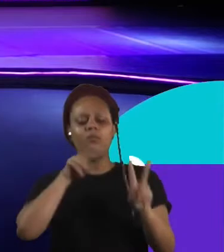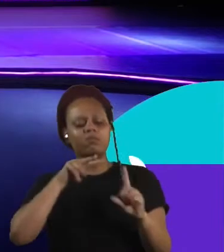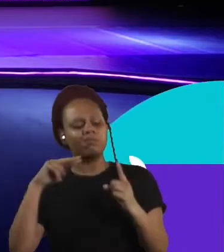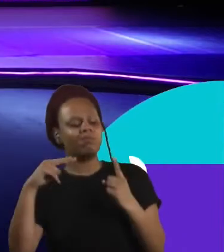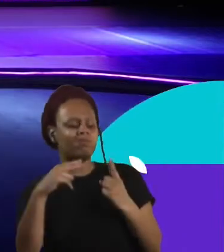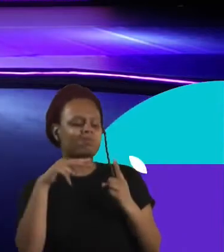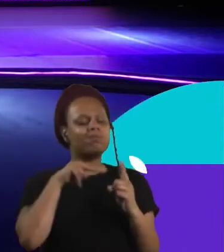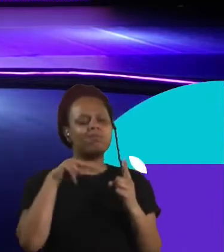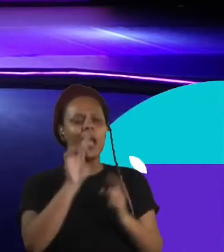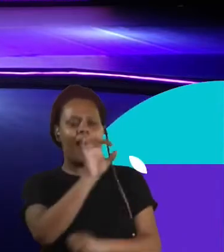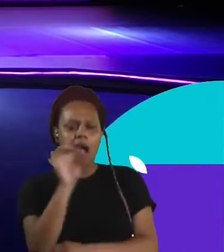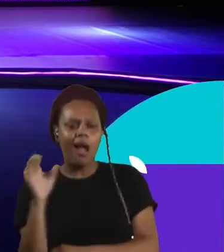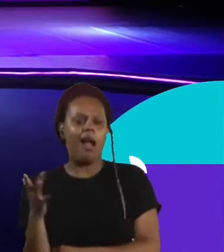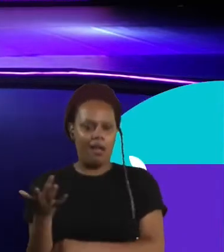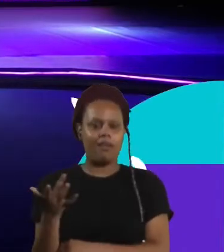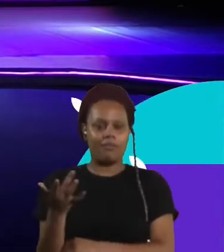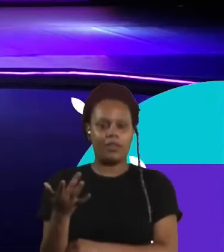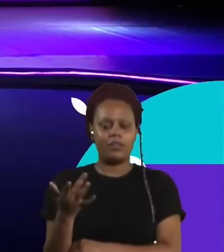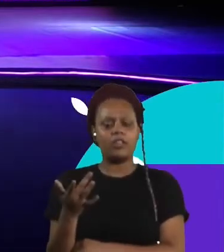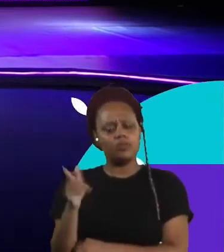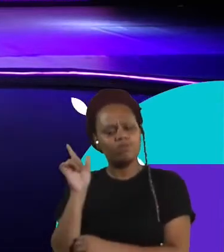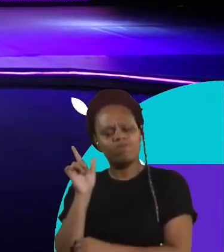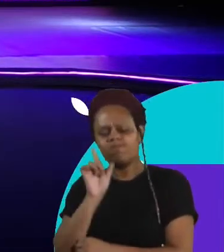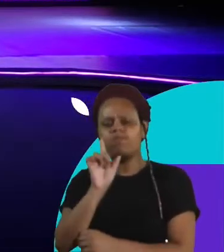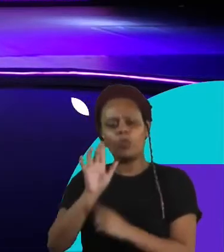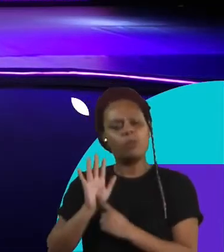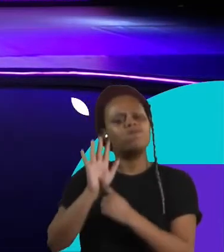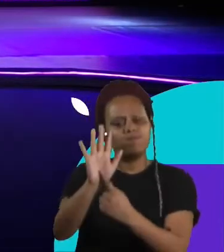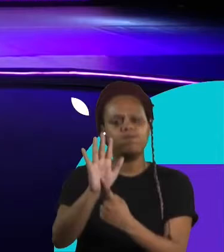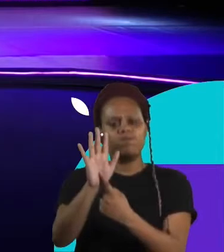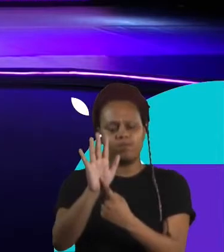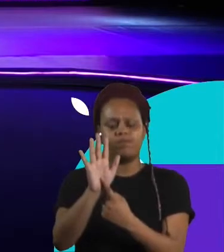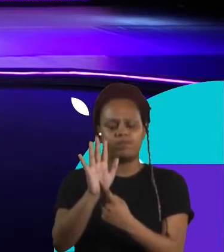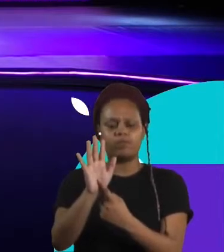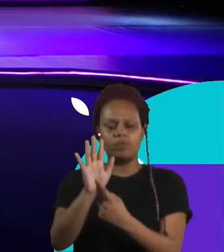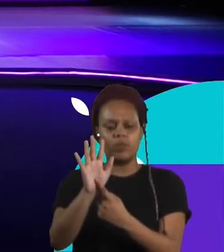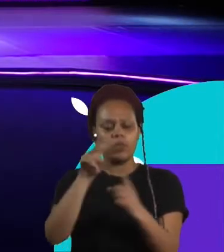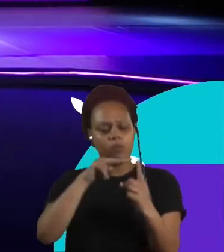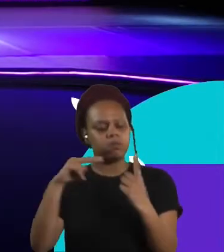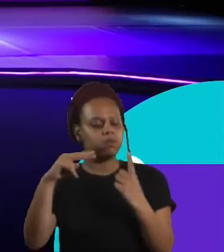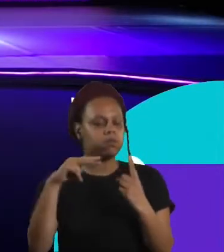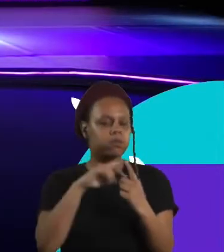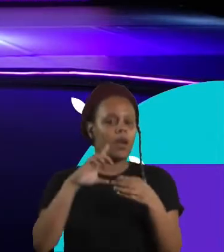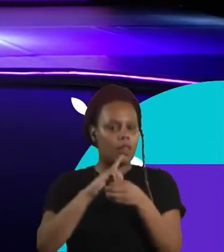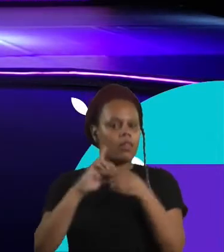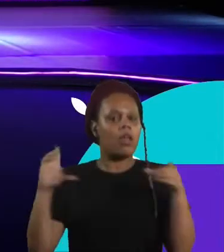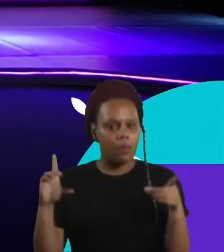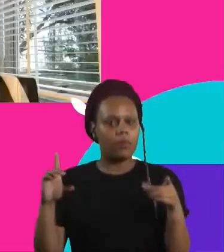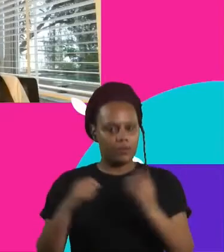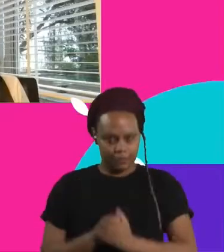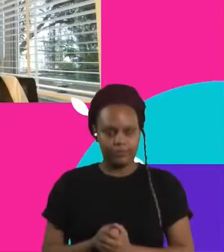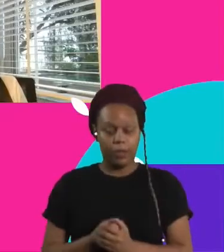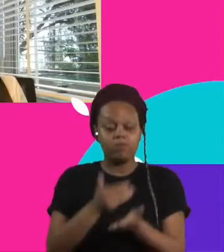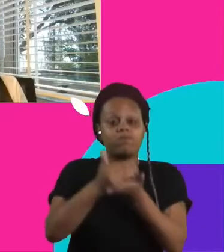está aqui, né? E eu espero que a gente consiga passar para vocês uma visão do todo, do porquê democratizar. Então, eu vou começar com